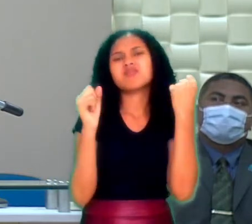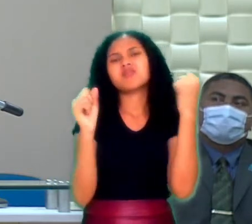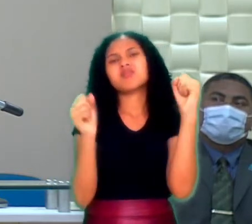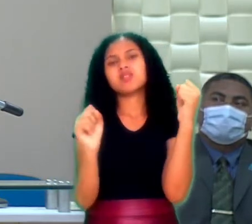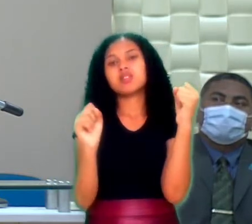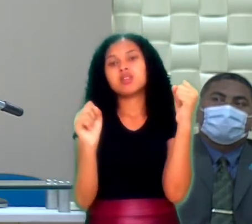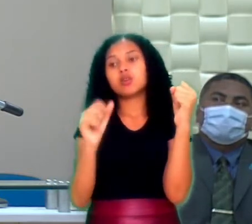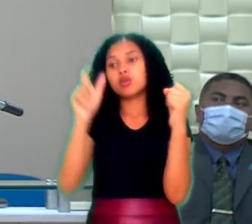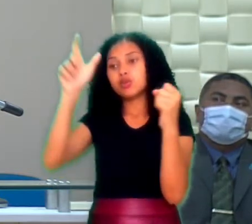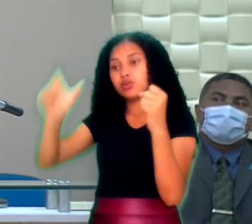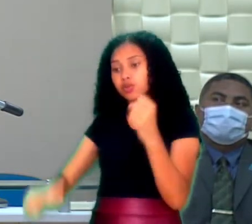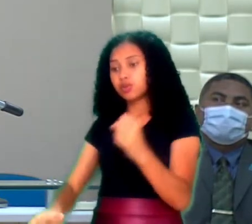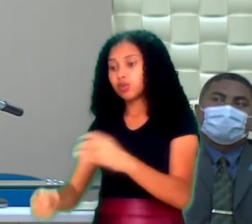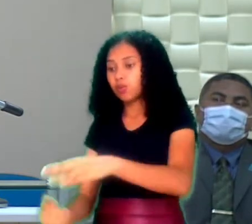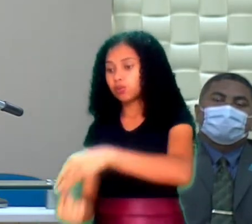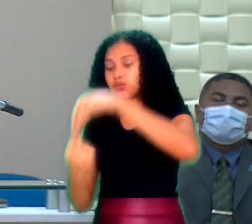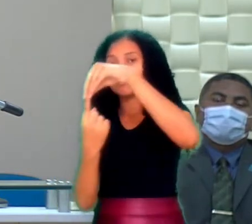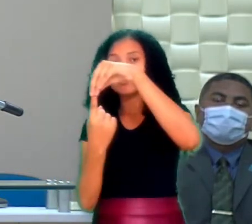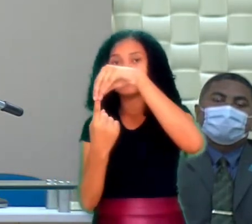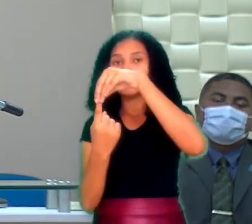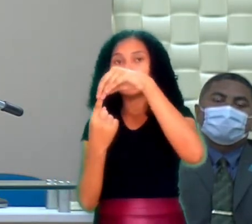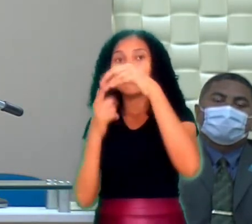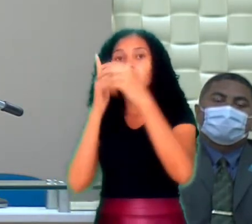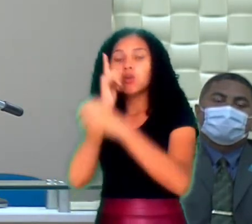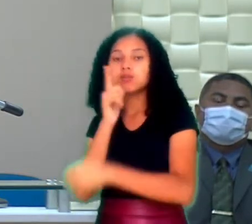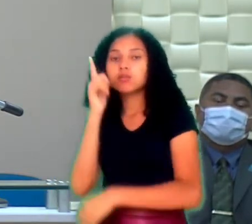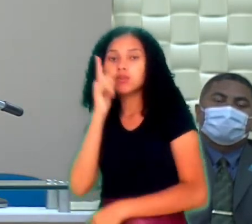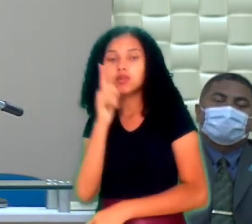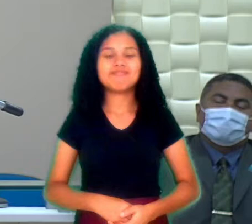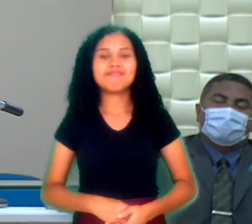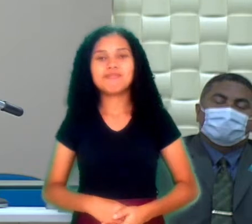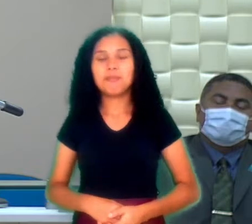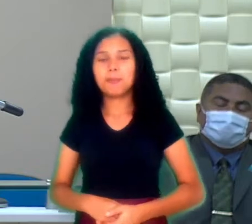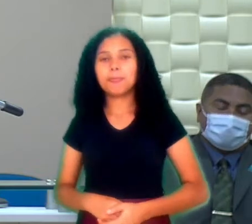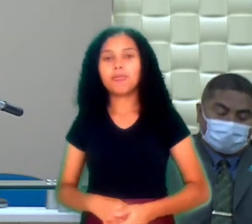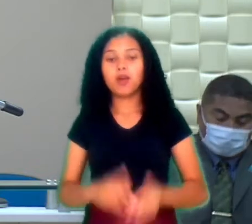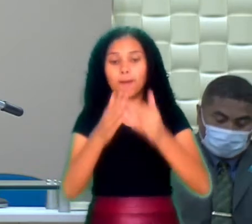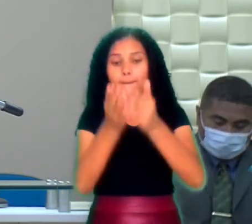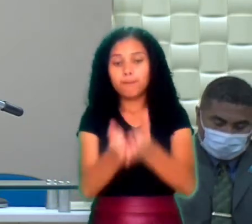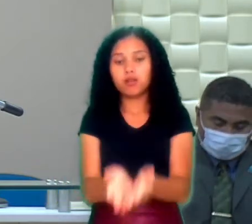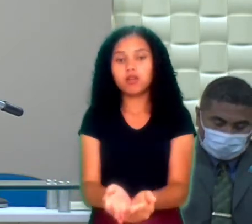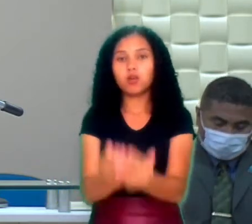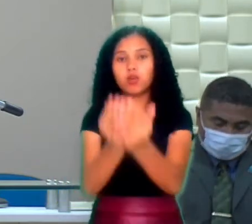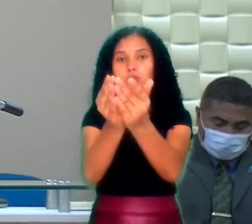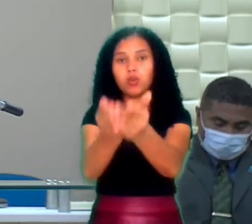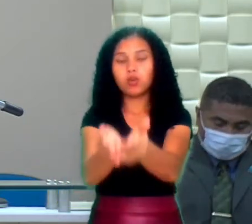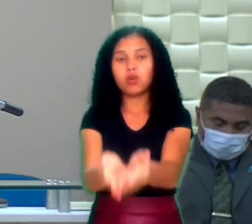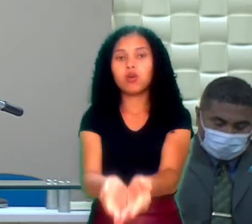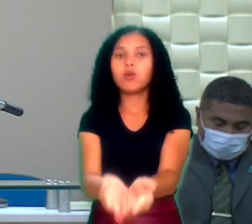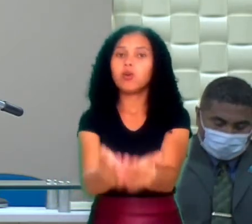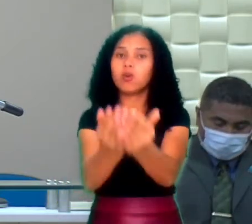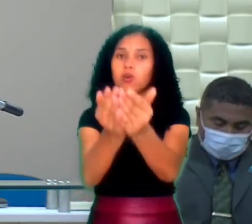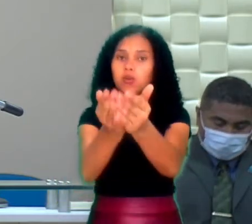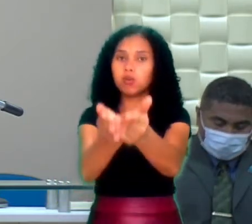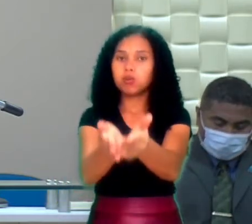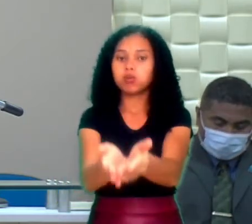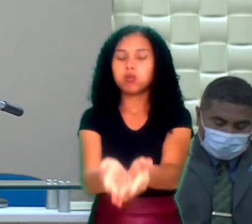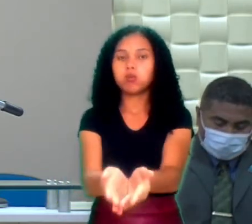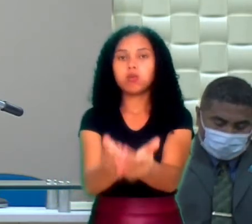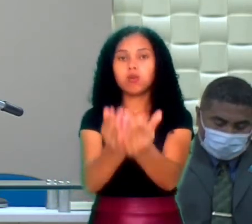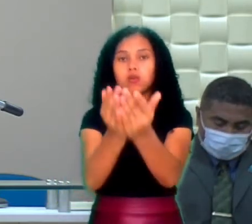está assim? Por que o vento está soprando tão forte? Por quê? Se está tudo bem conosco, está